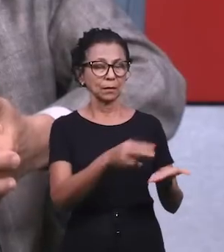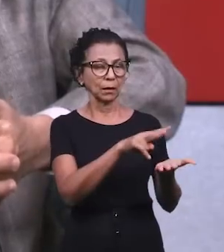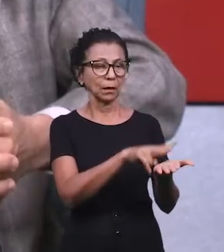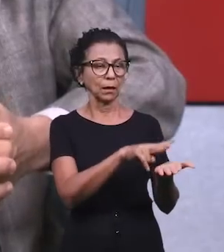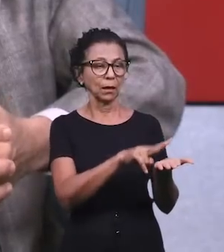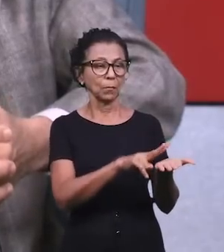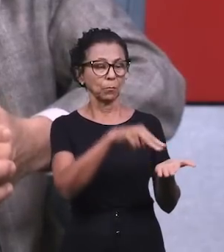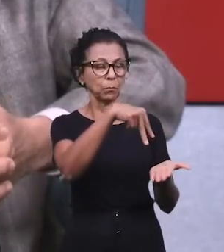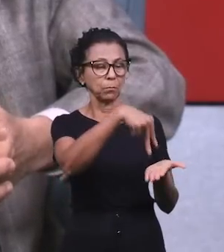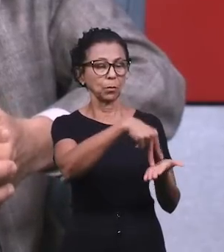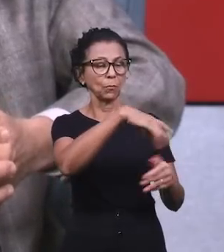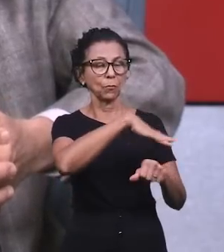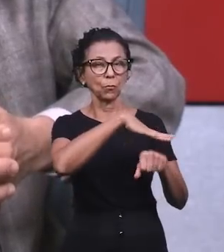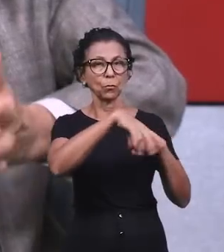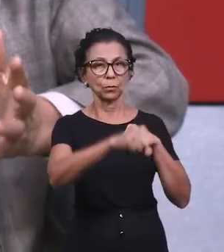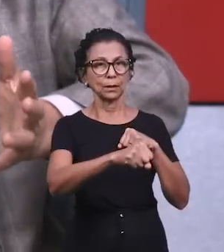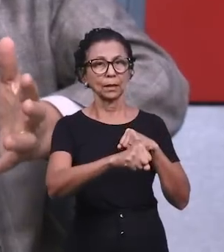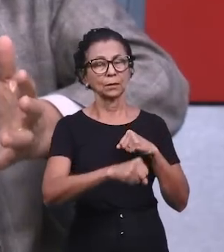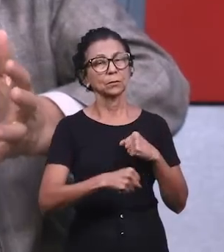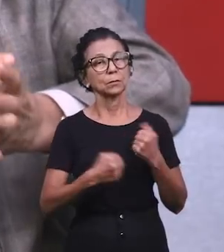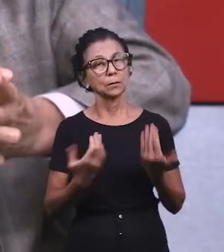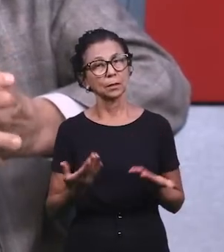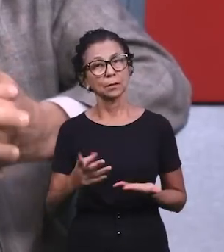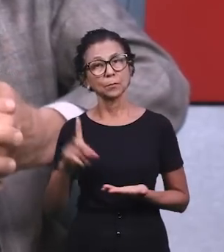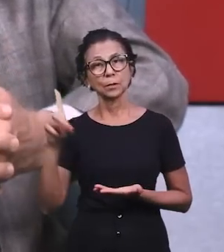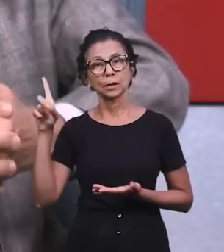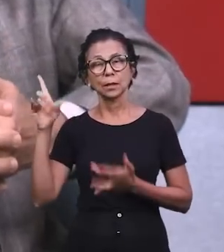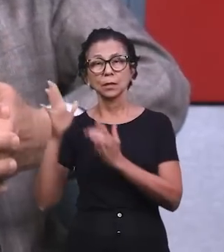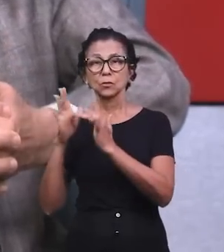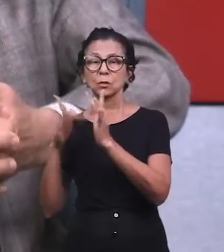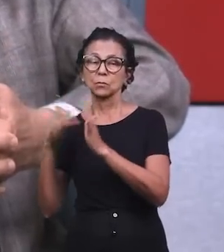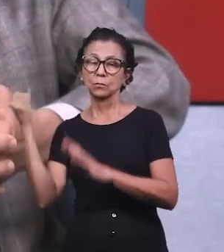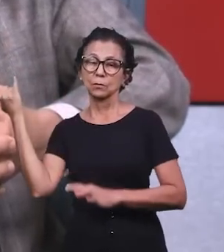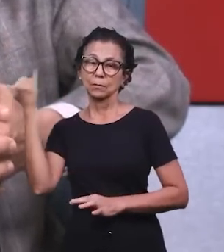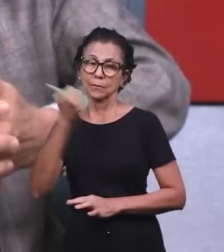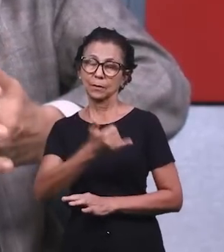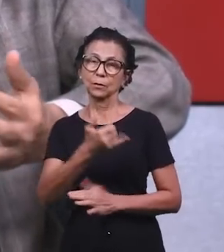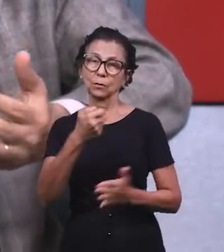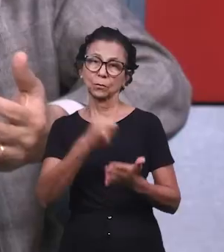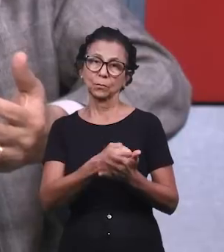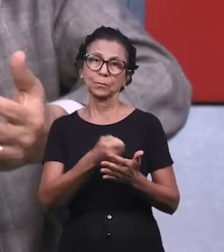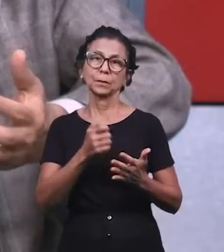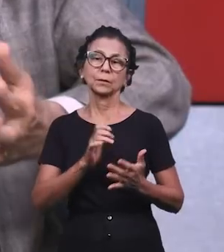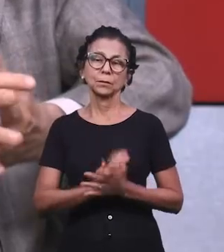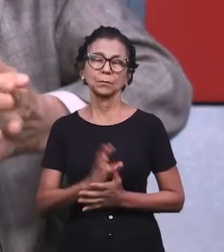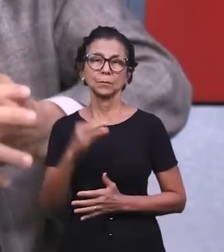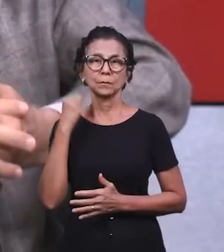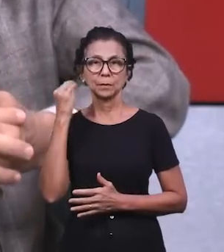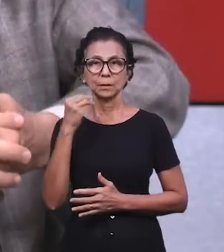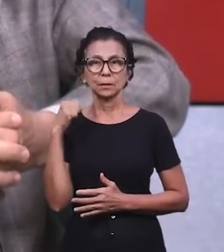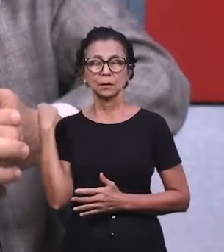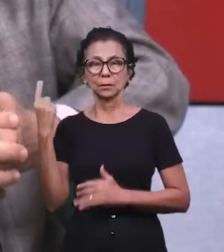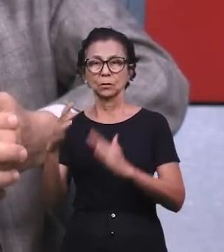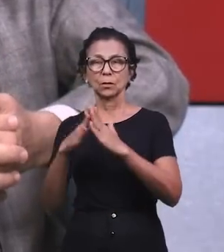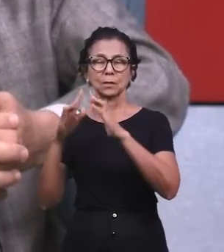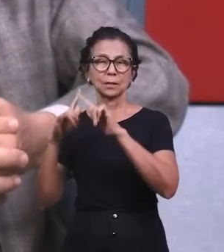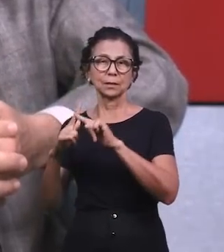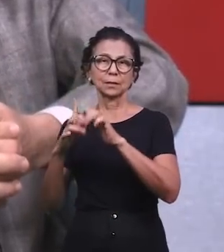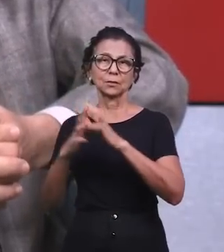conforme a palavra do Senhor. Muito importante isso, como ensino para a igreja, como experiência para nós